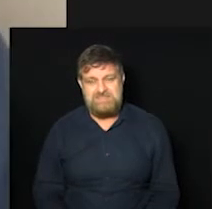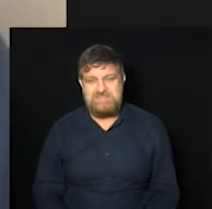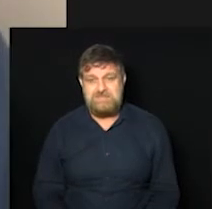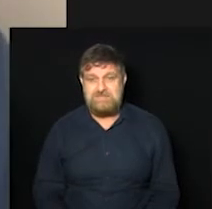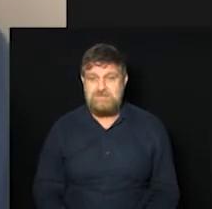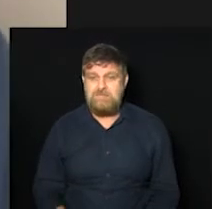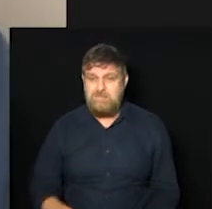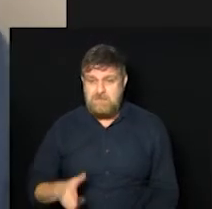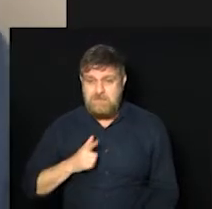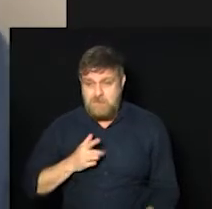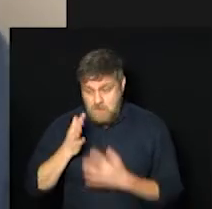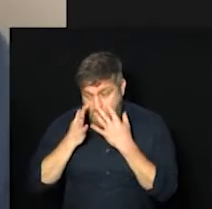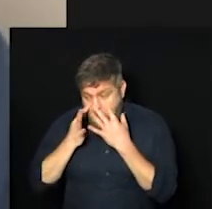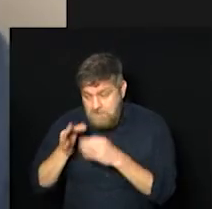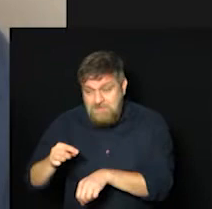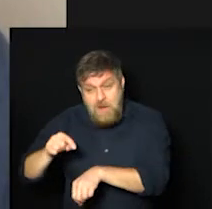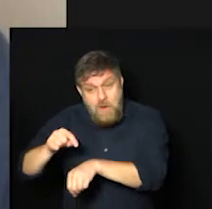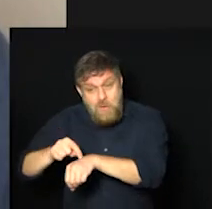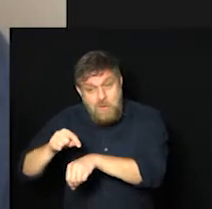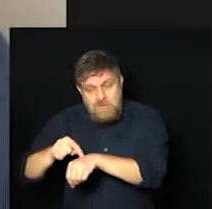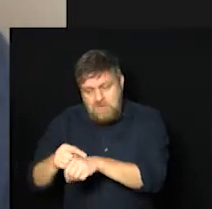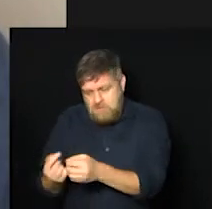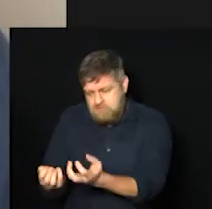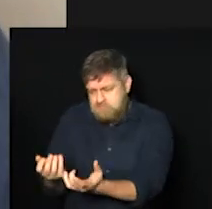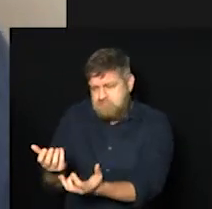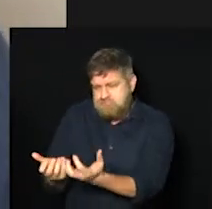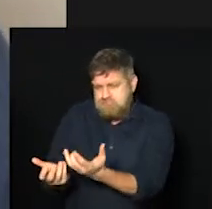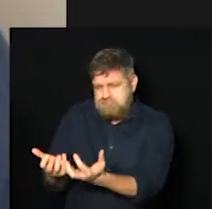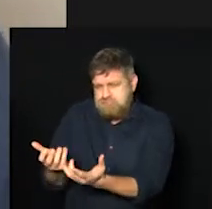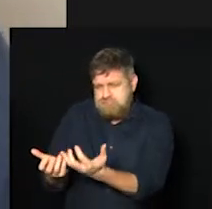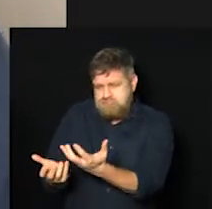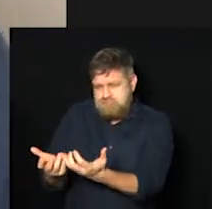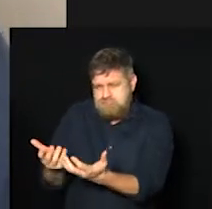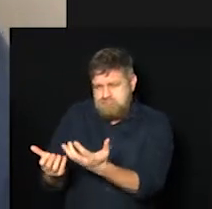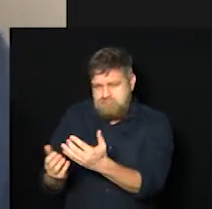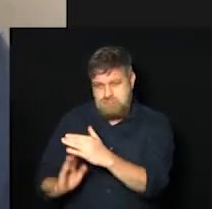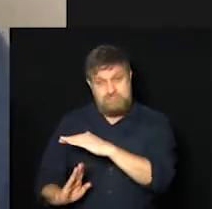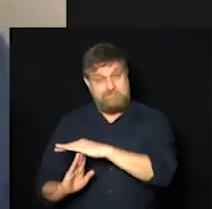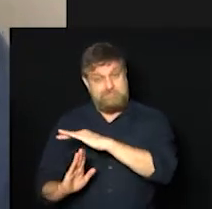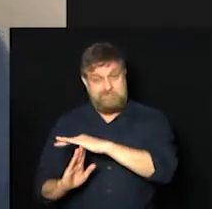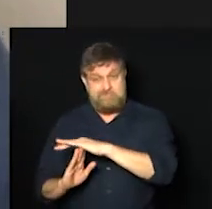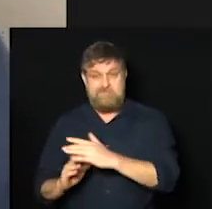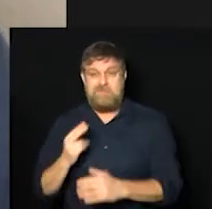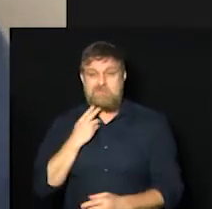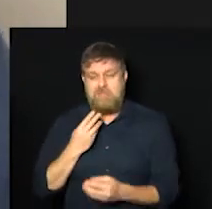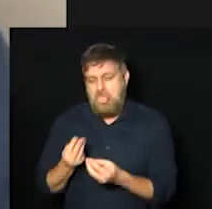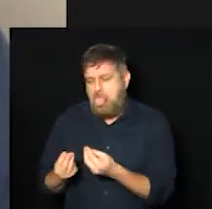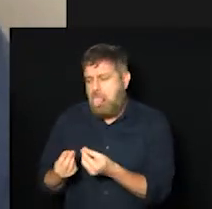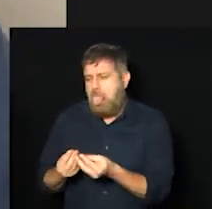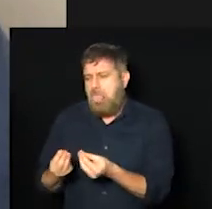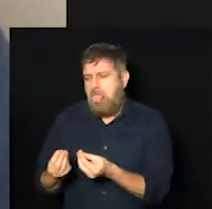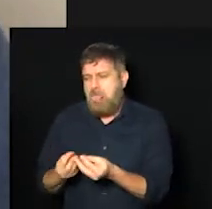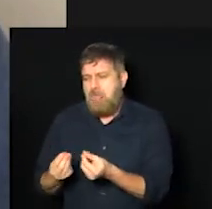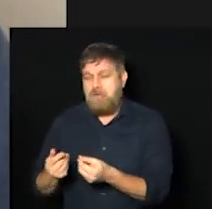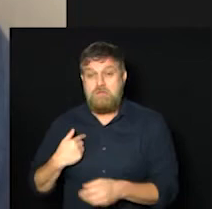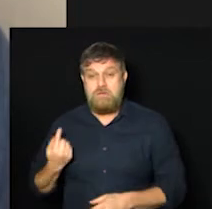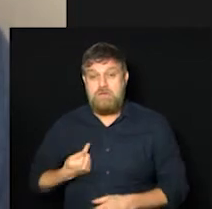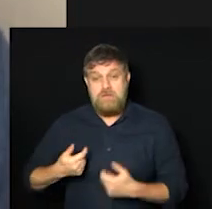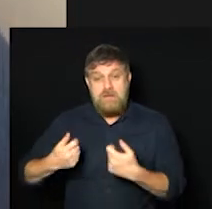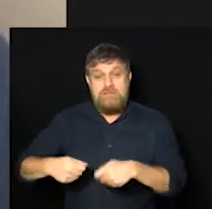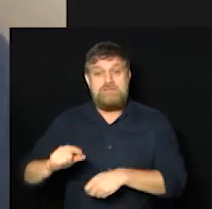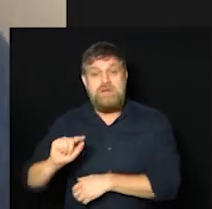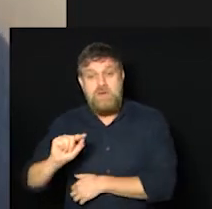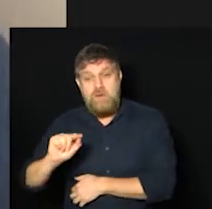Sim, tem que observar o tempo, né, de cozimento do ovo para não ficar ali molenga, né? Então a gente precisa que